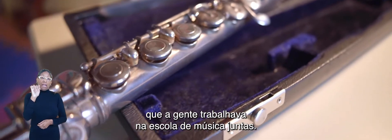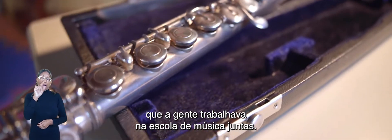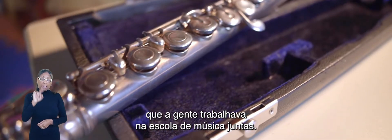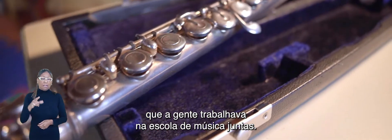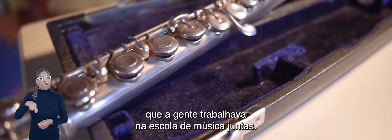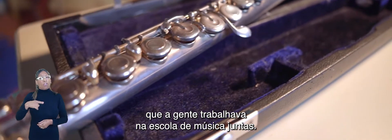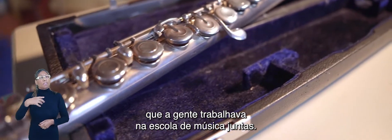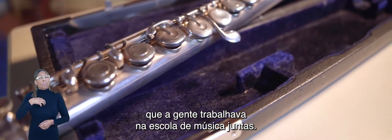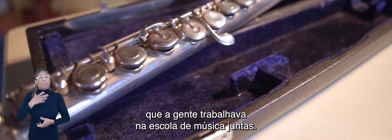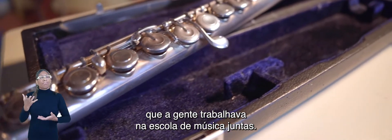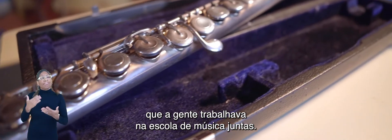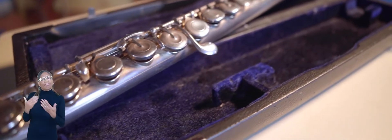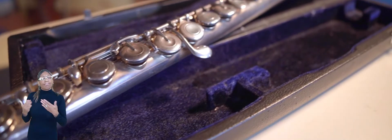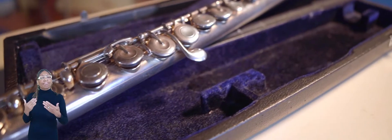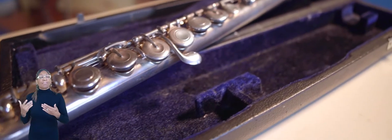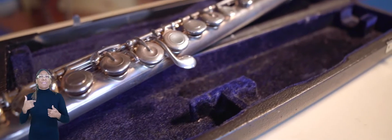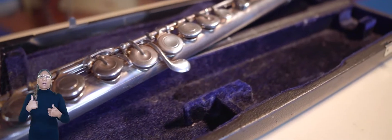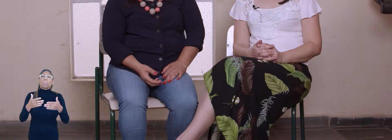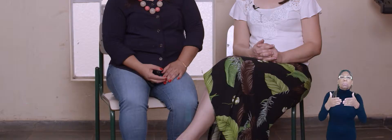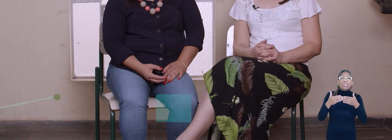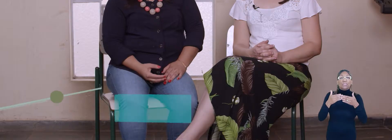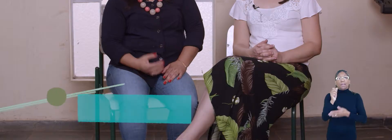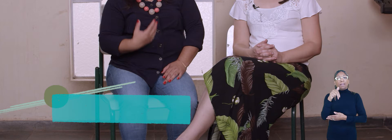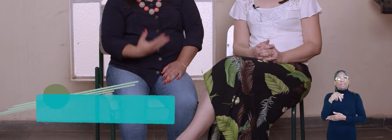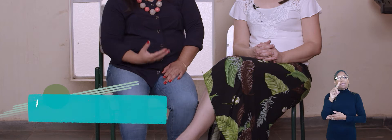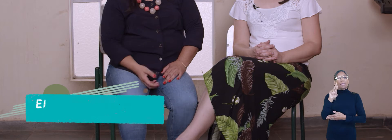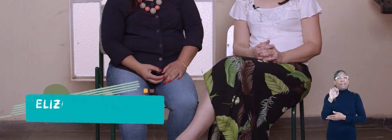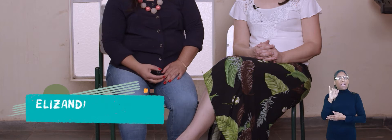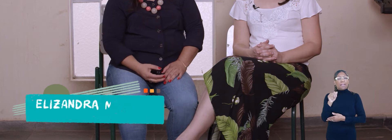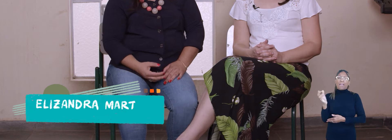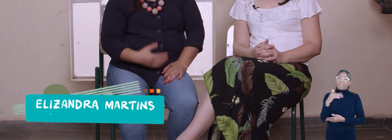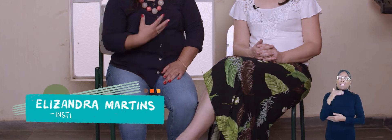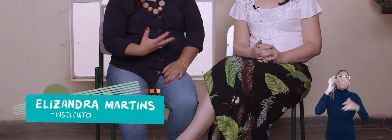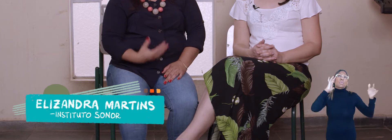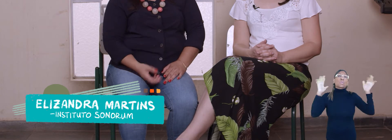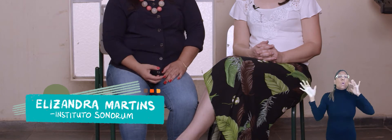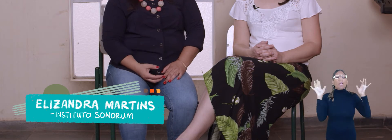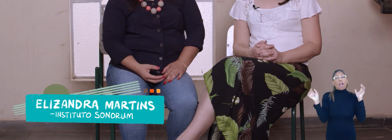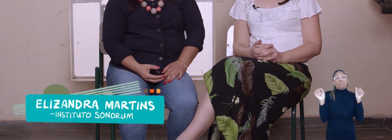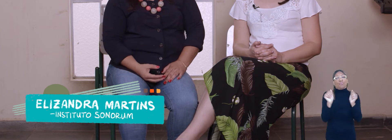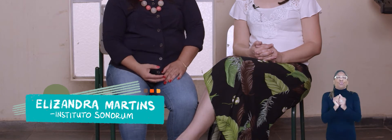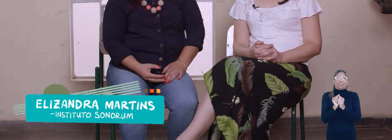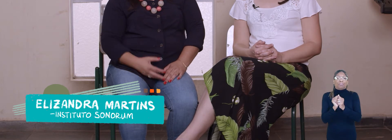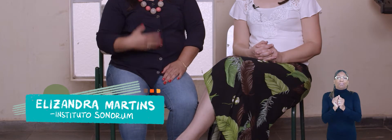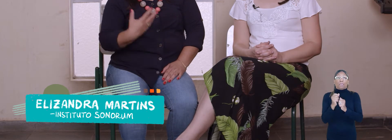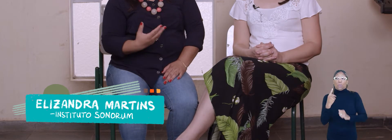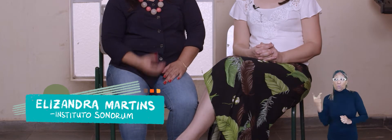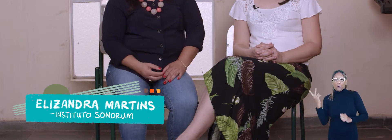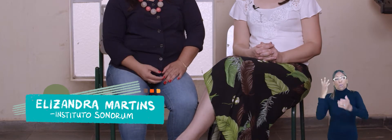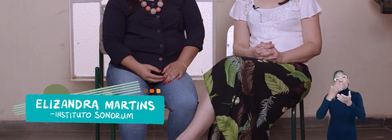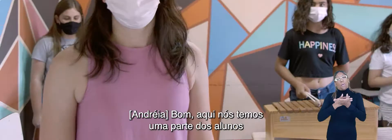na escola de música juntas e eu pedi a Andréia para que sonhasse o Instituto Sonoro comigo e